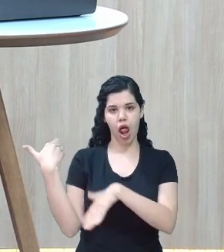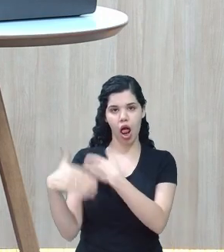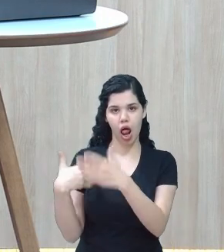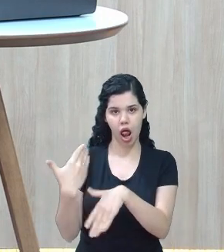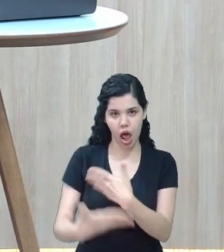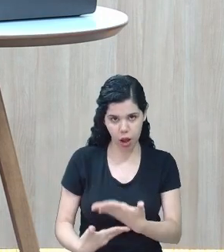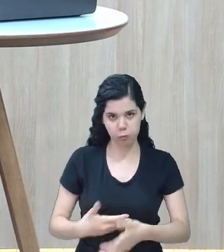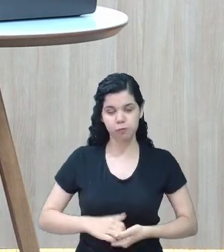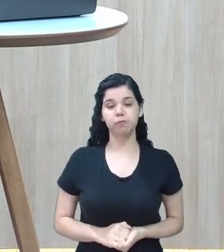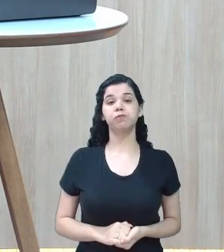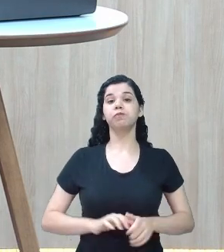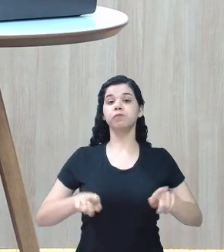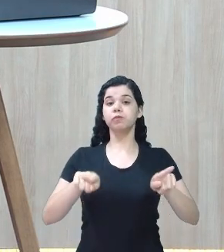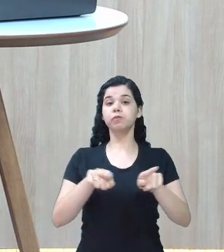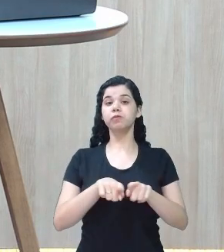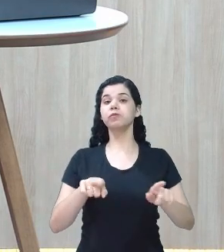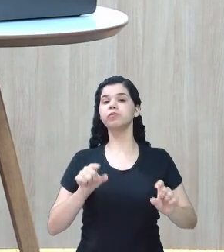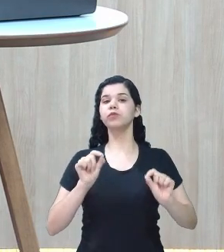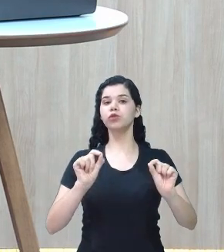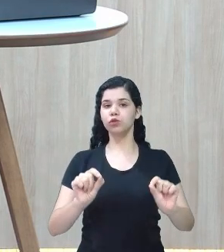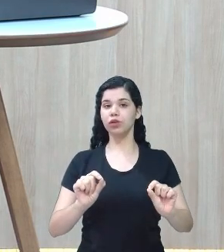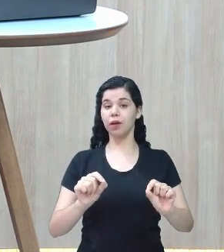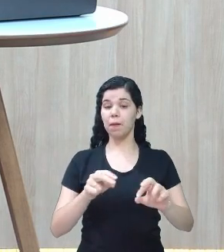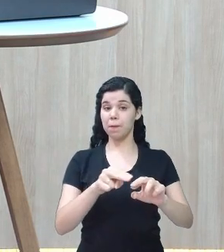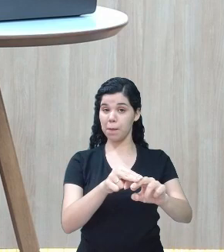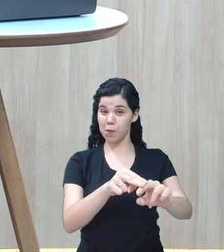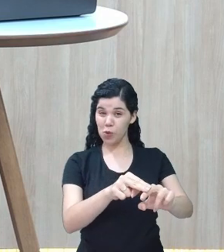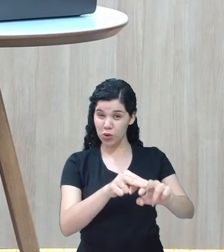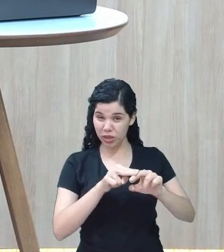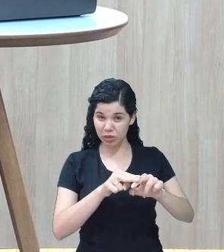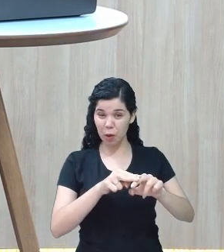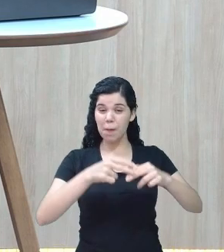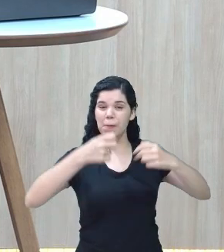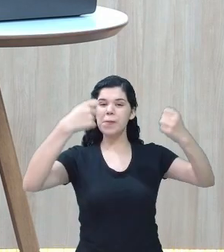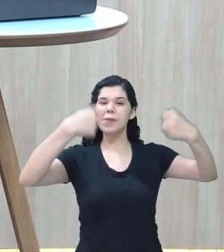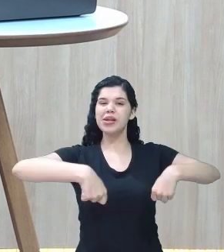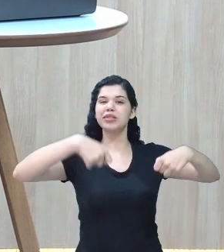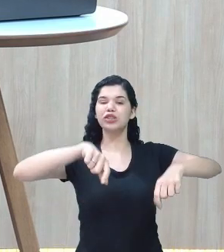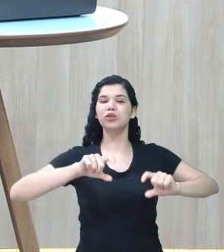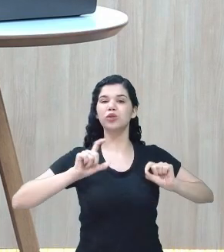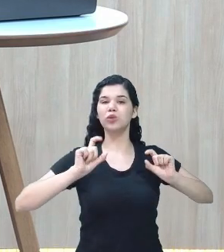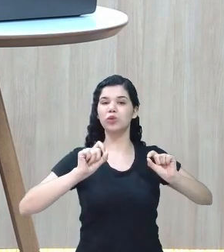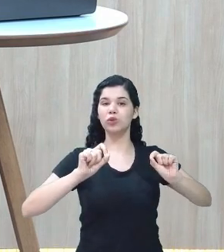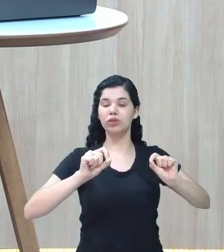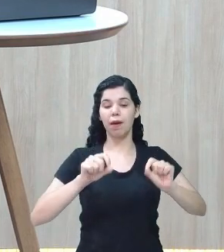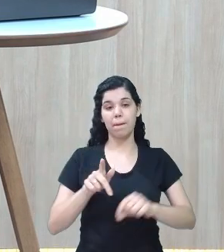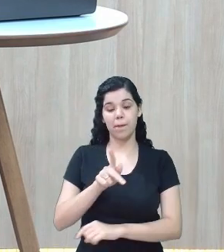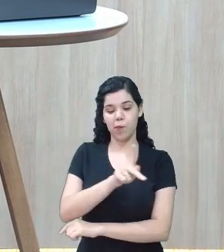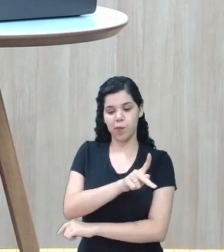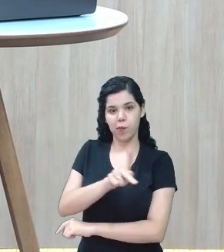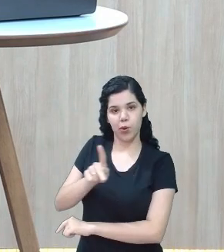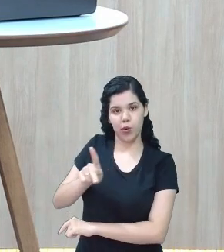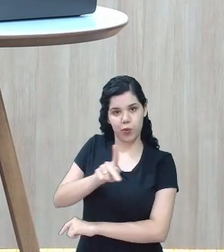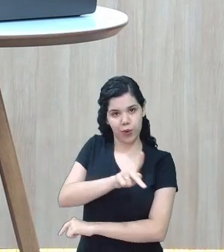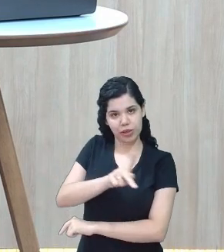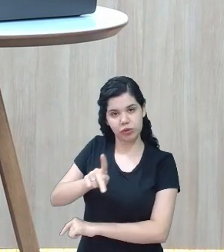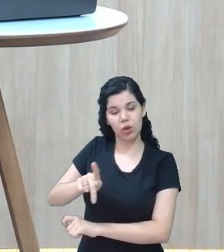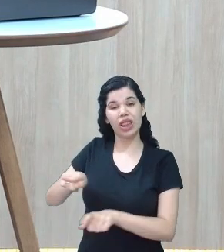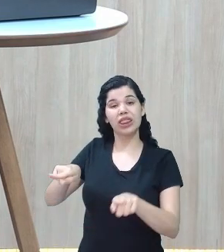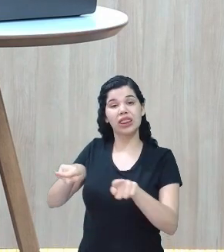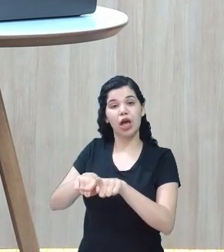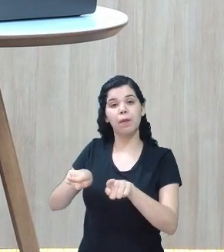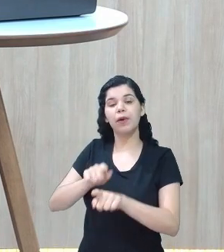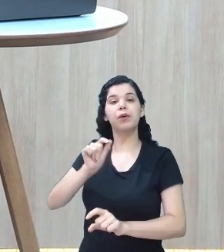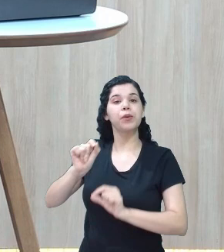escolar. E, para isso acontecer, a gente precisa que o professor também